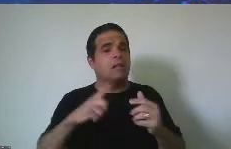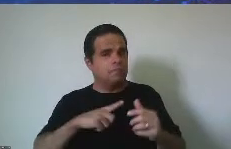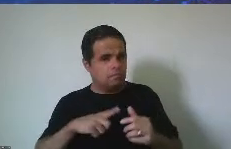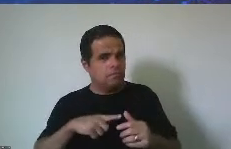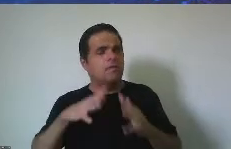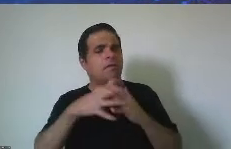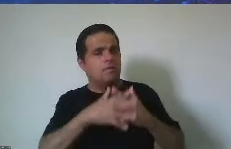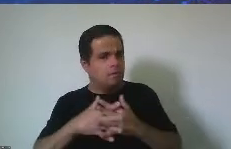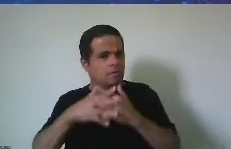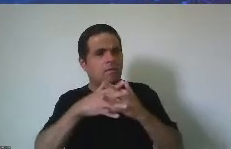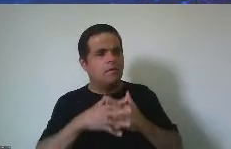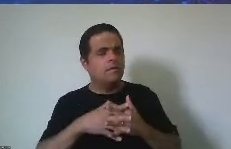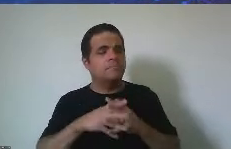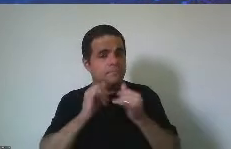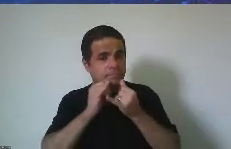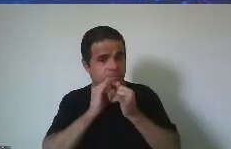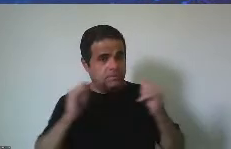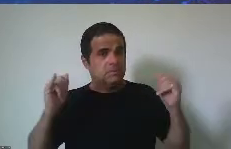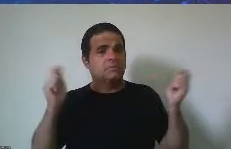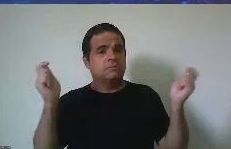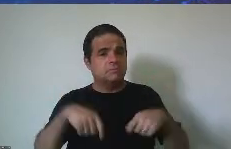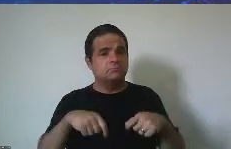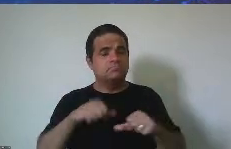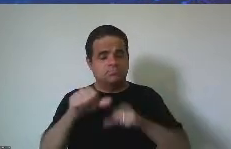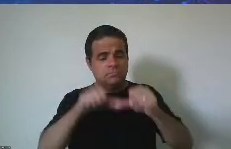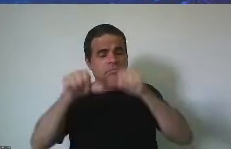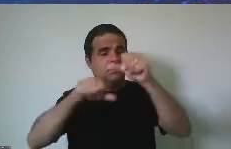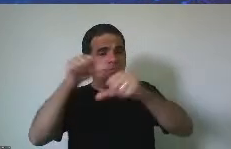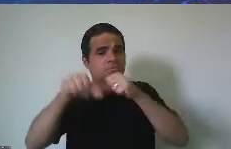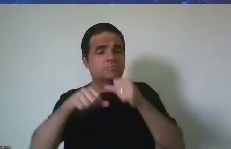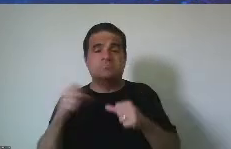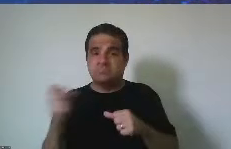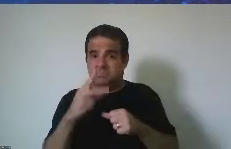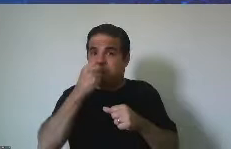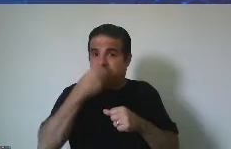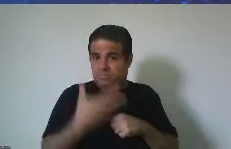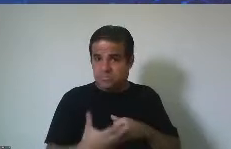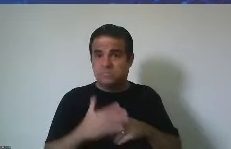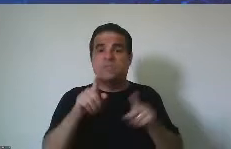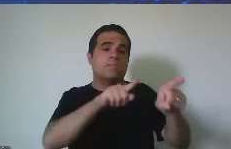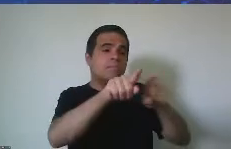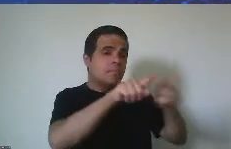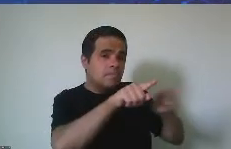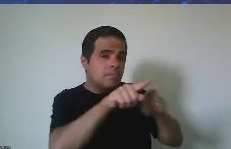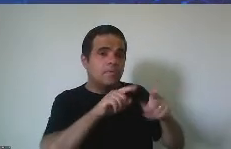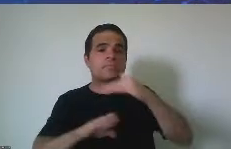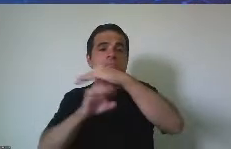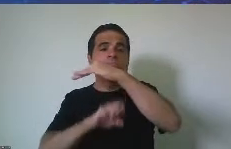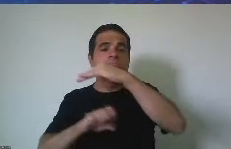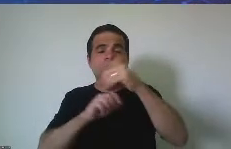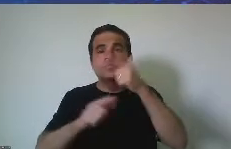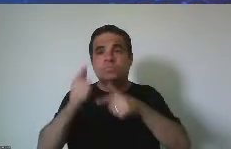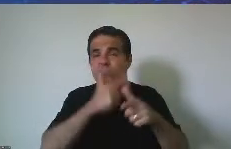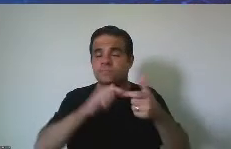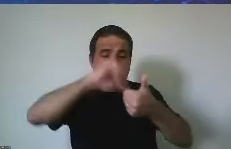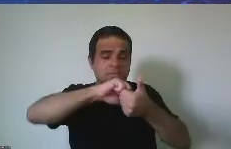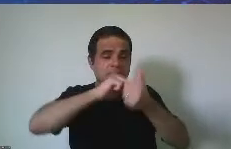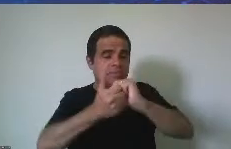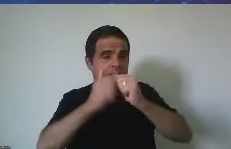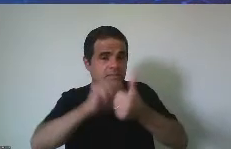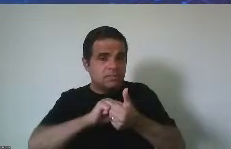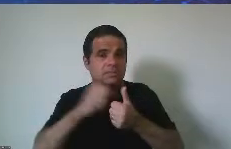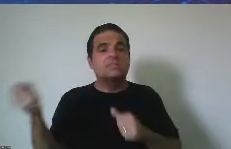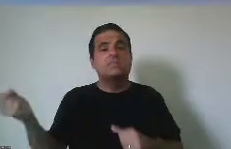elétrico que pode se transformar numa vantagem competitiva para aquelas empresas que conseguirem se adaptar e Inovar